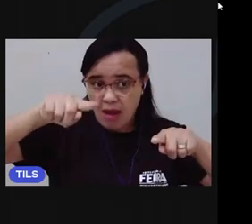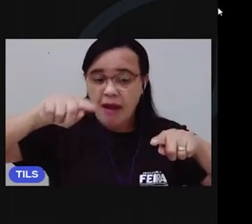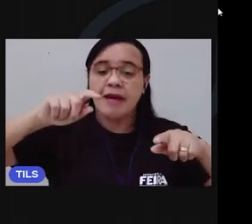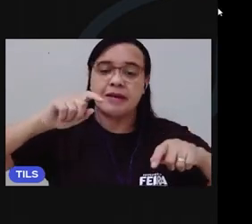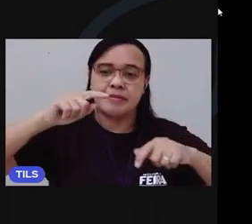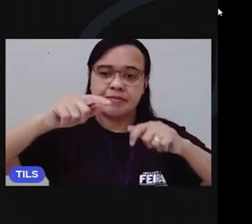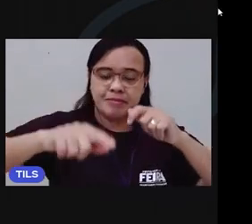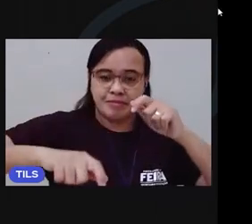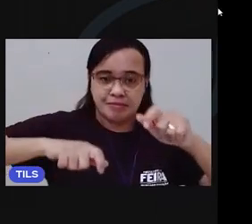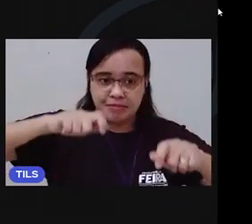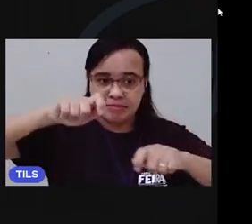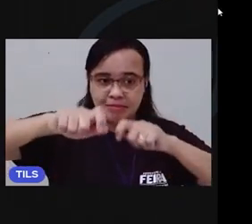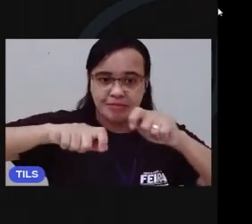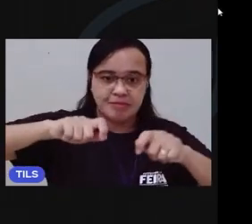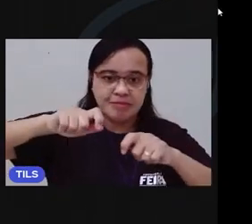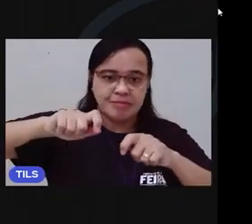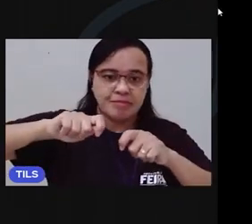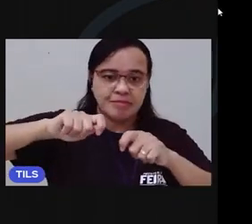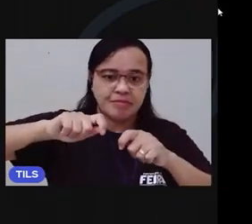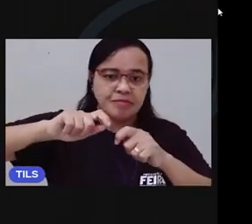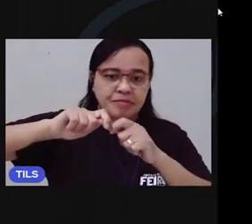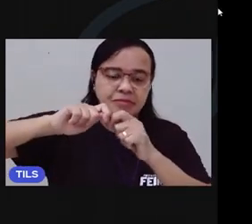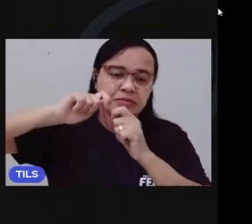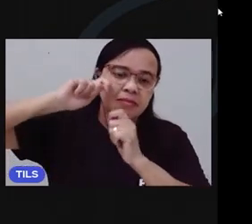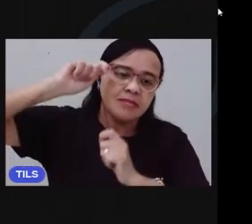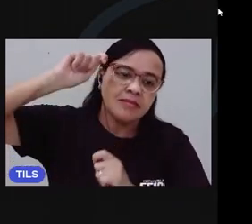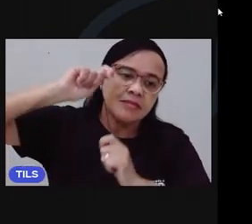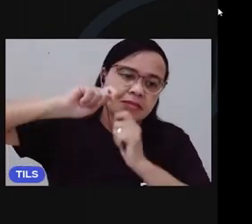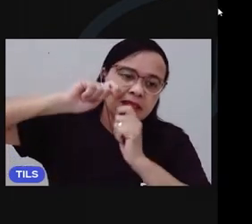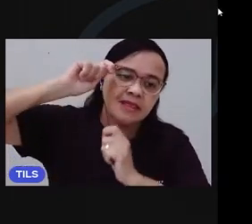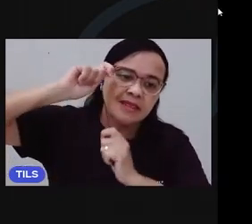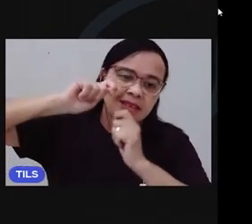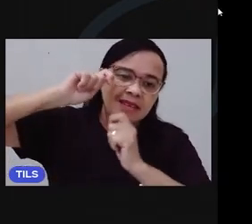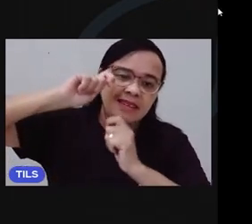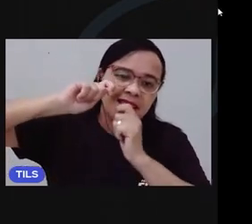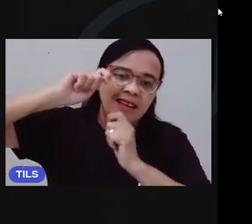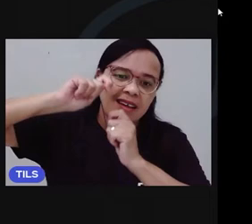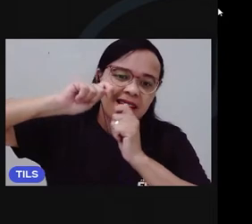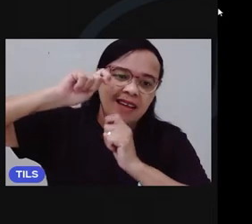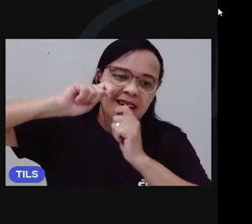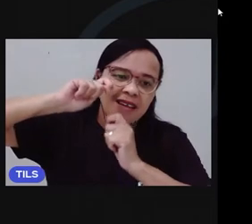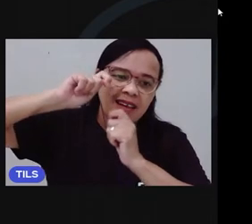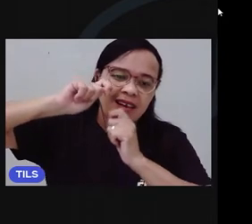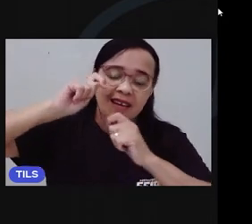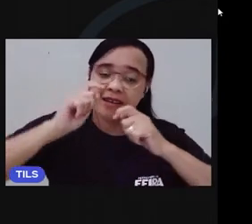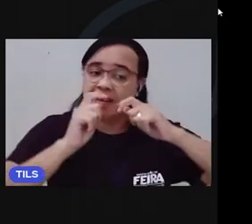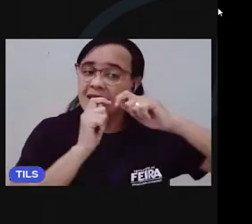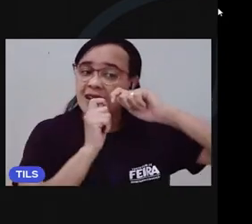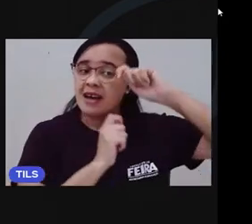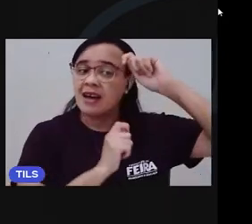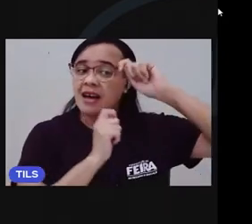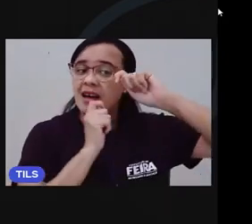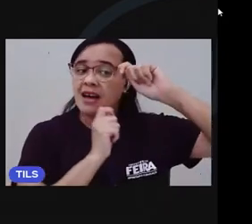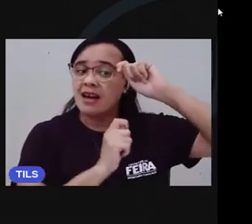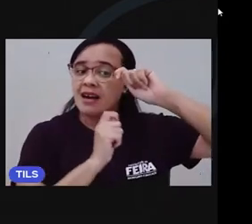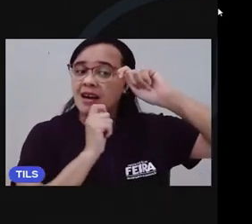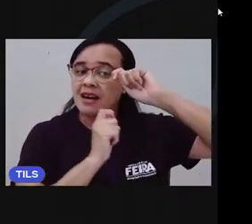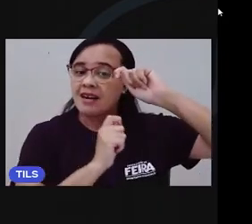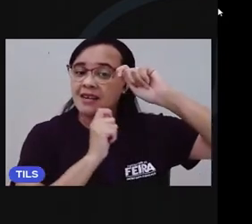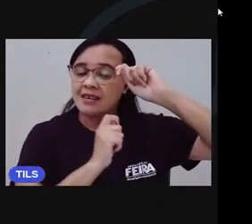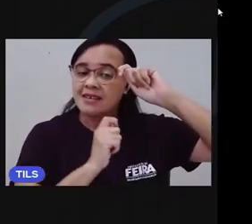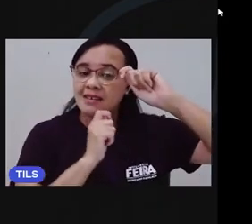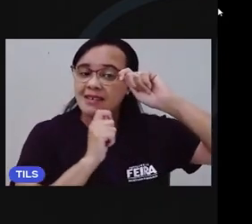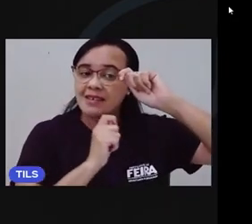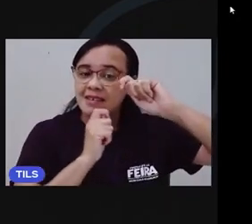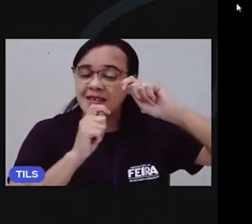pinça. Aí, vamos colocar no espaço entre os dentes. Abraçamos um desses dentes